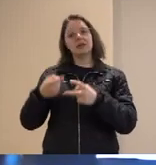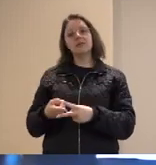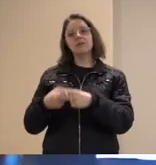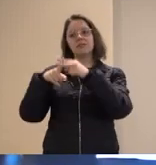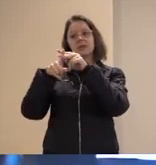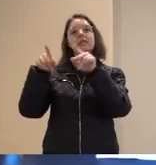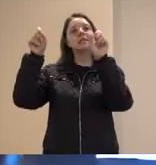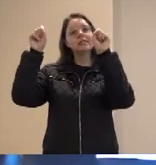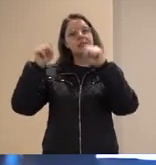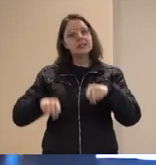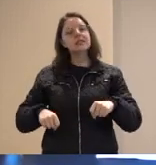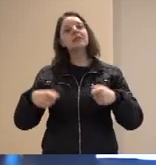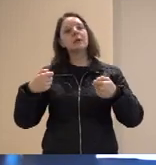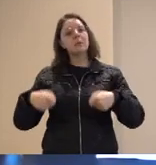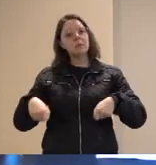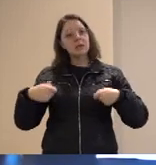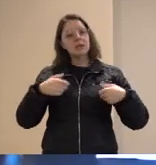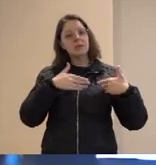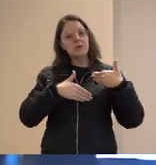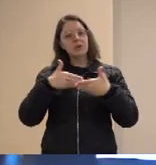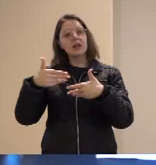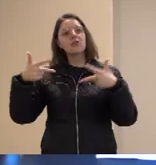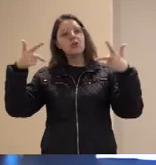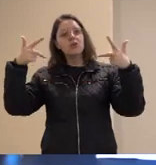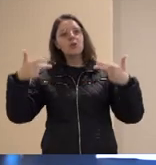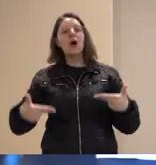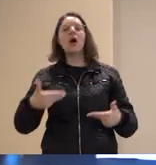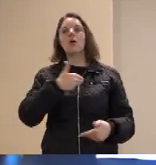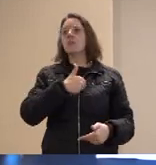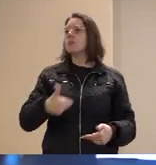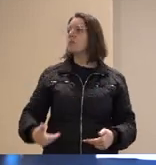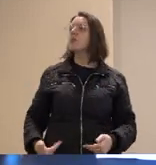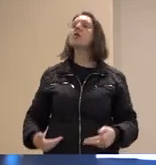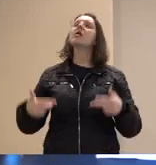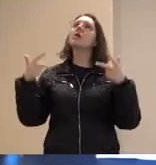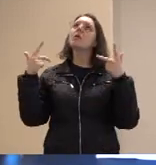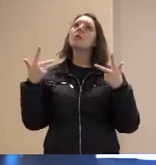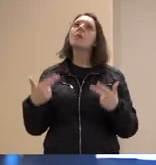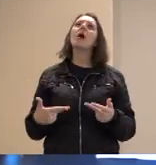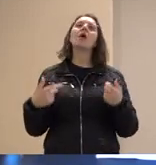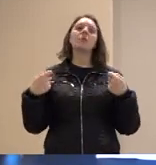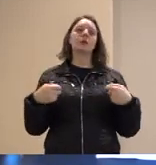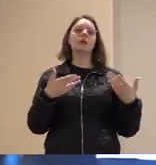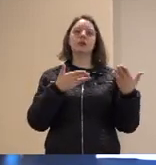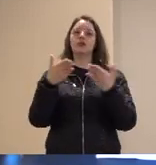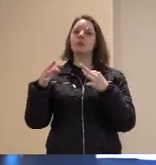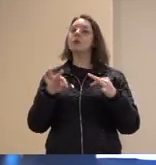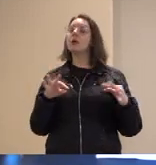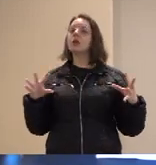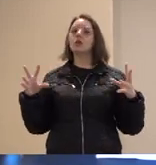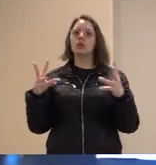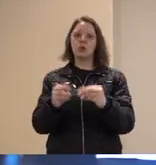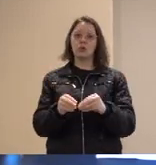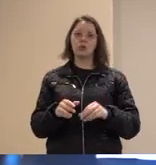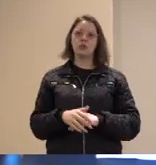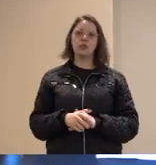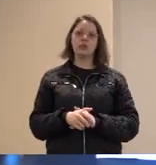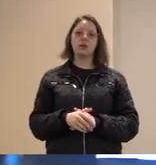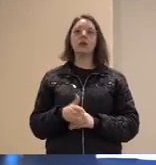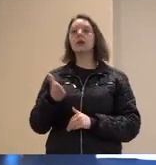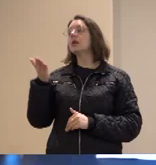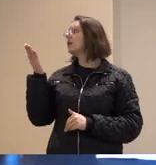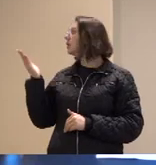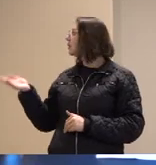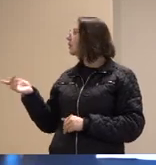Ela tem que fazer esse processo tal qual todos os serviços. E aí cabia a